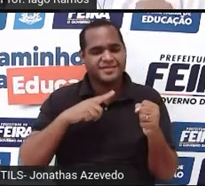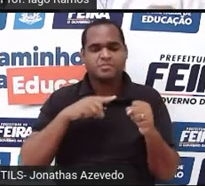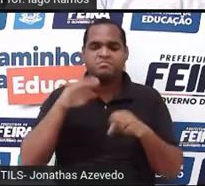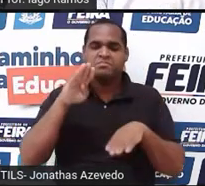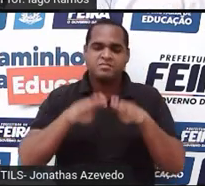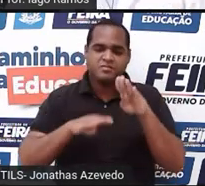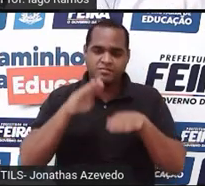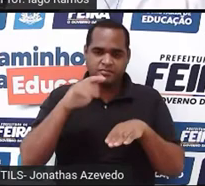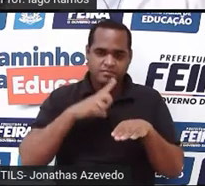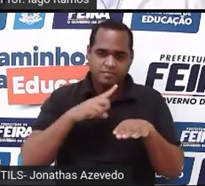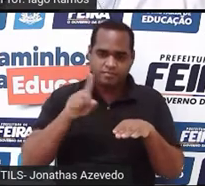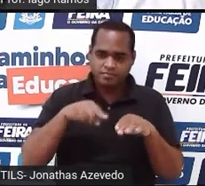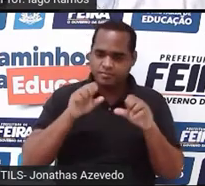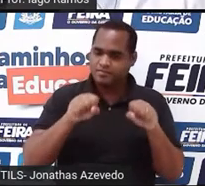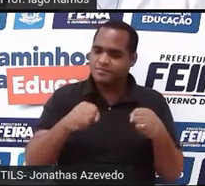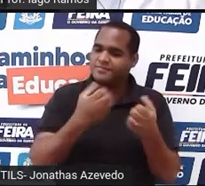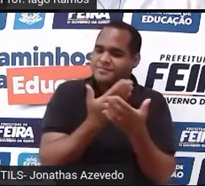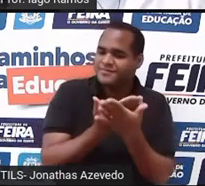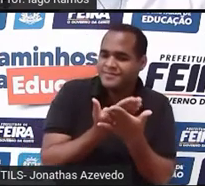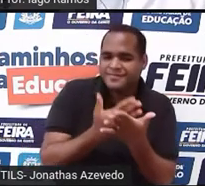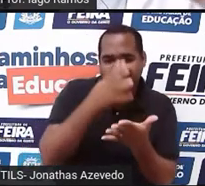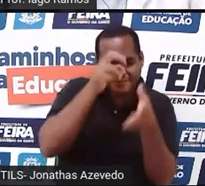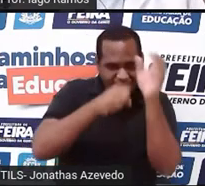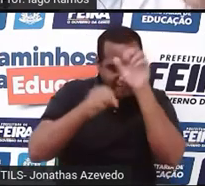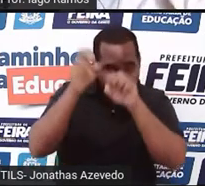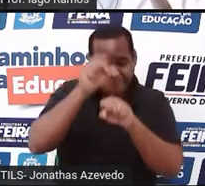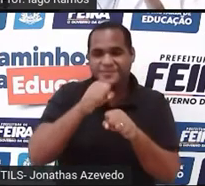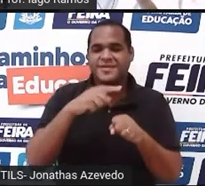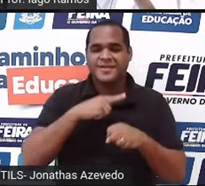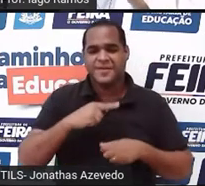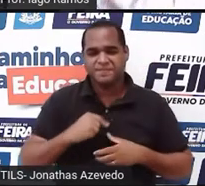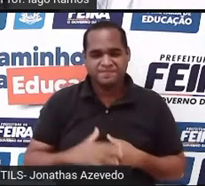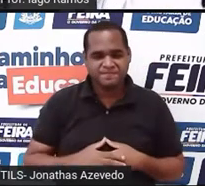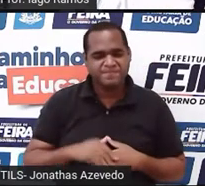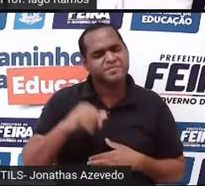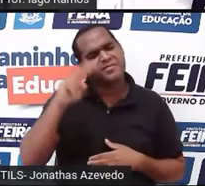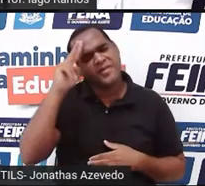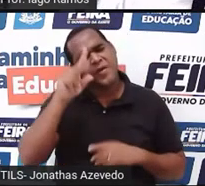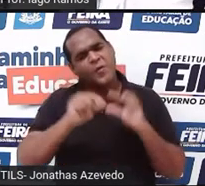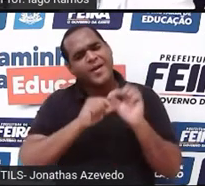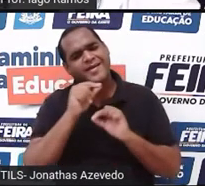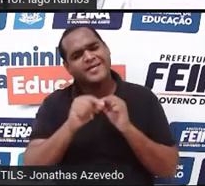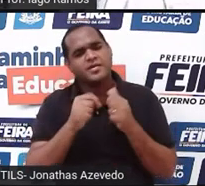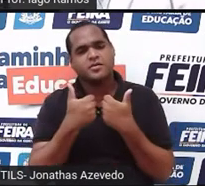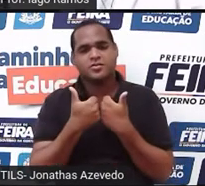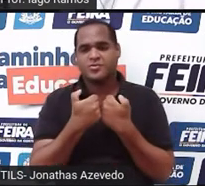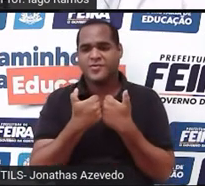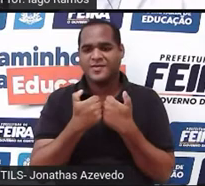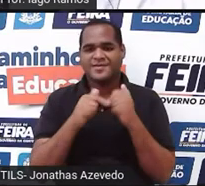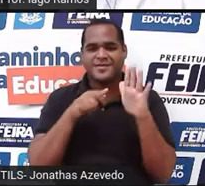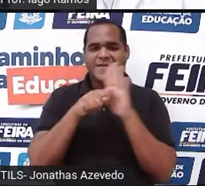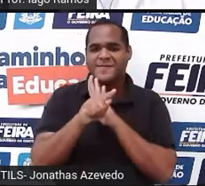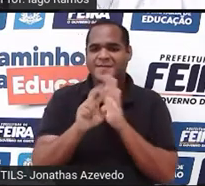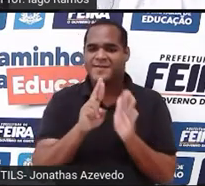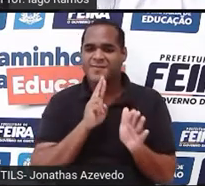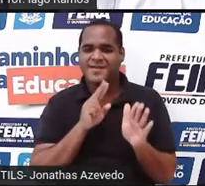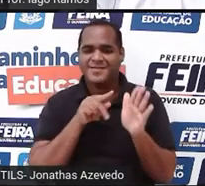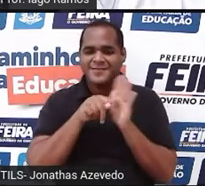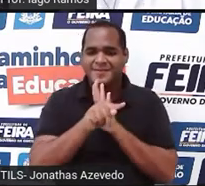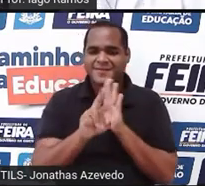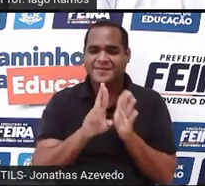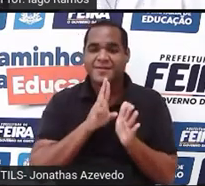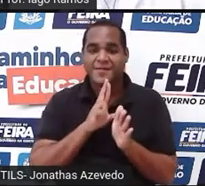que a gente já estudou por aqui tá bom como é que a gente vai fazer o joguinho de perguntas e